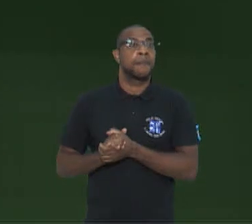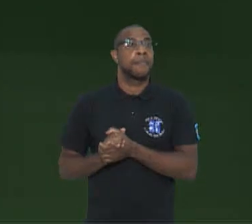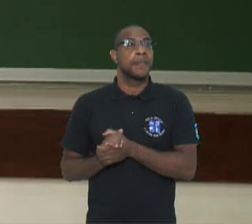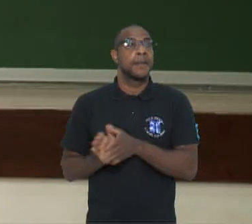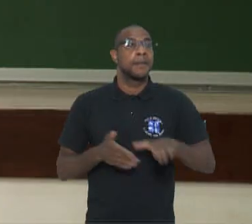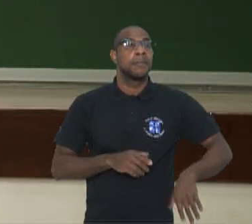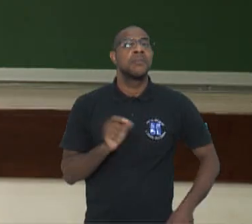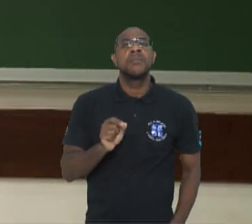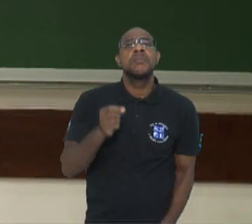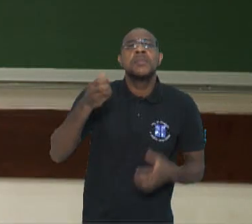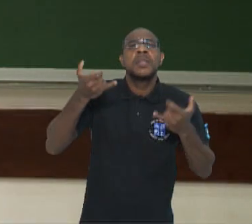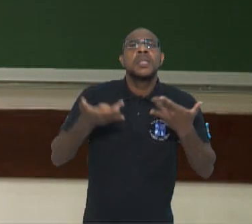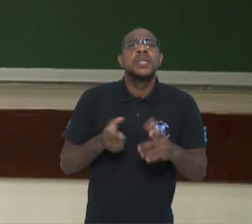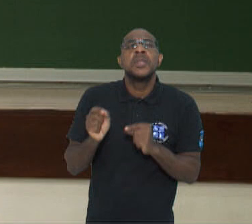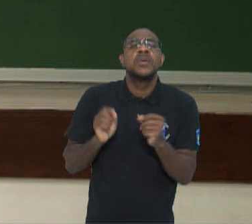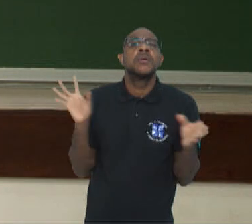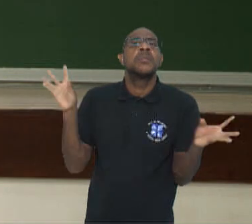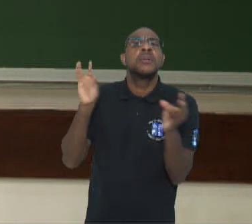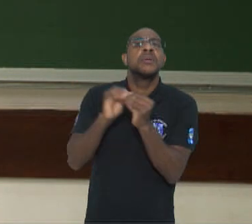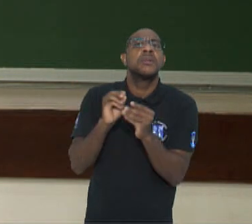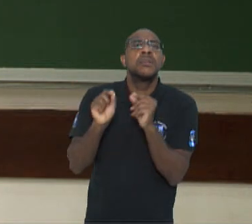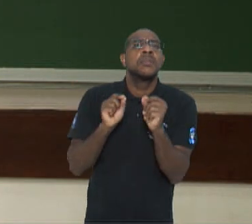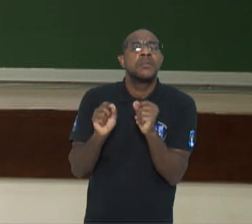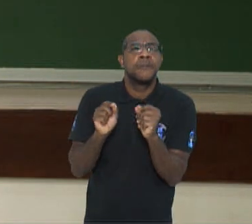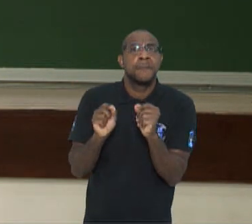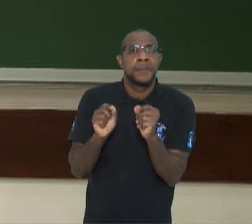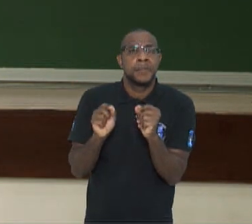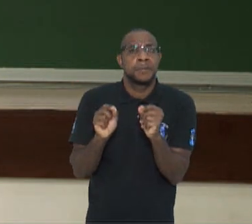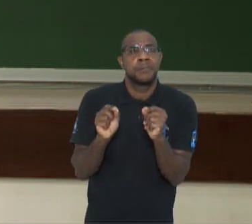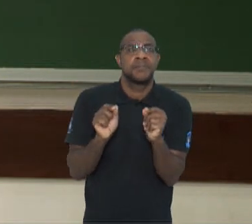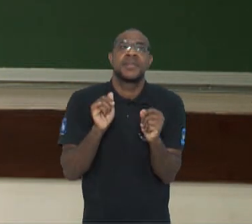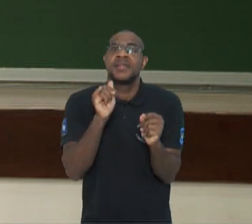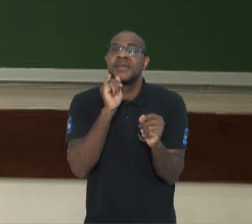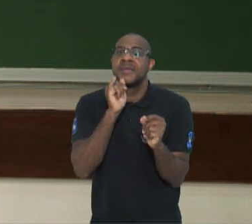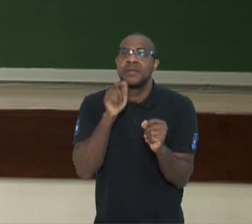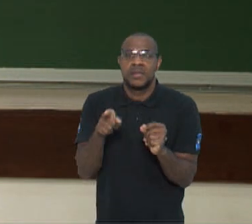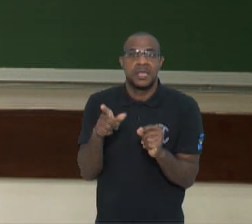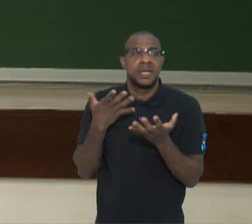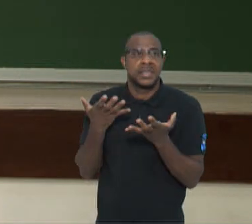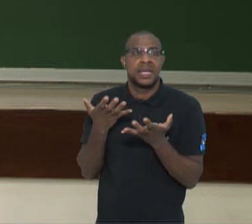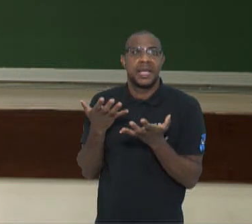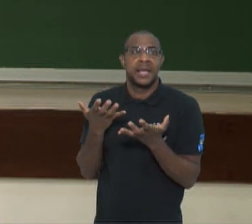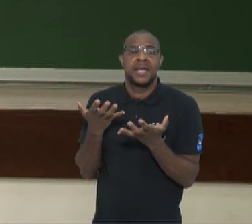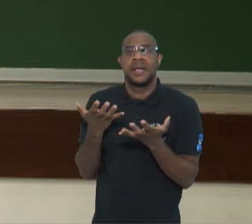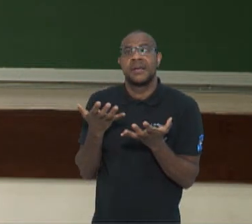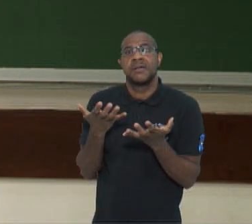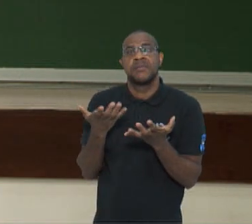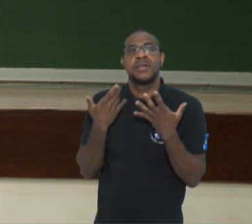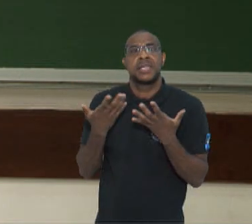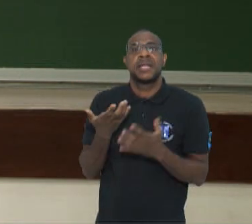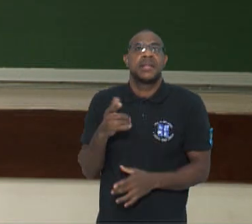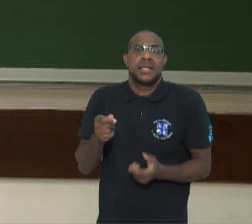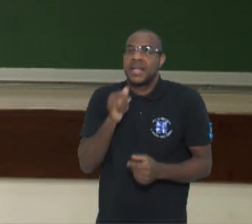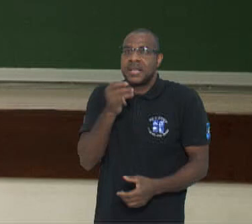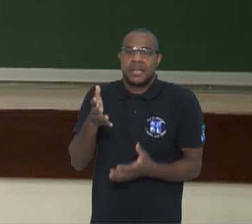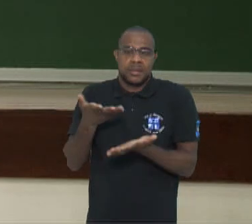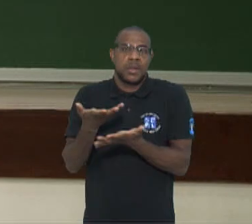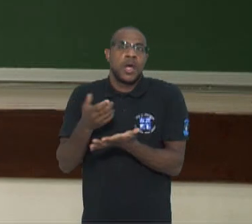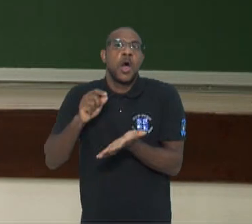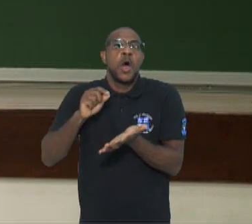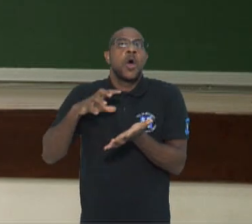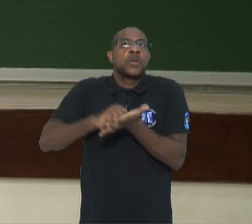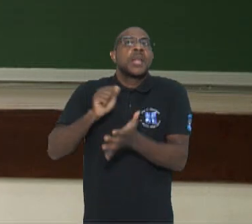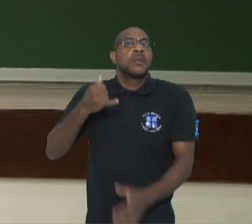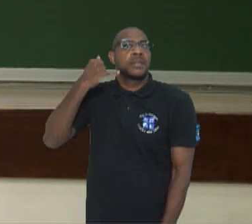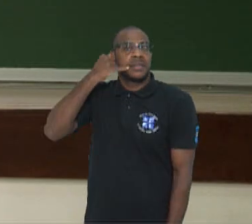o que ele quis dizer aqui resumidamente? Que, por exemplo, quando você quer contratar, você quer telefone fixo na sua casa, você